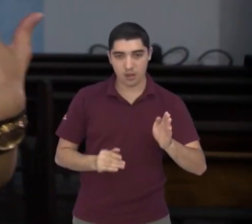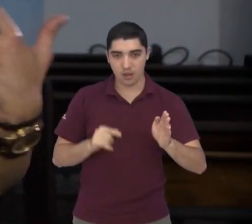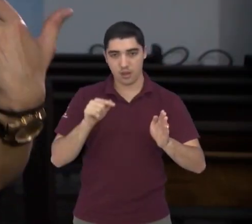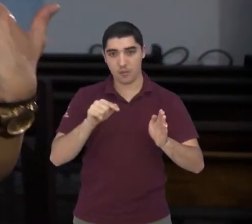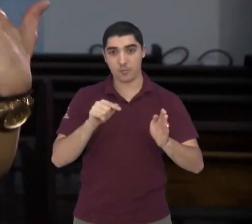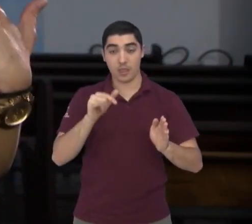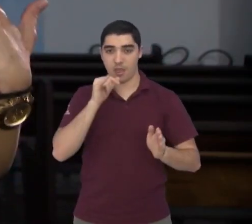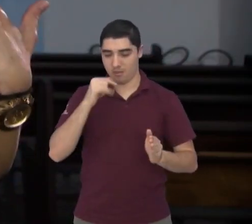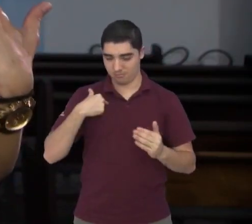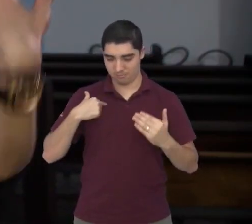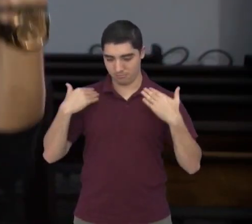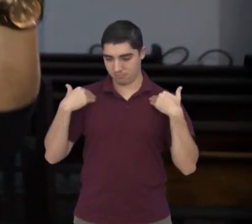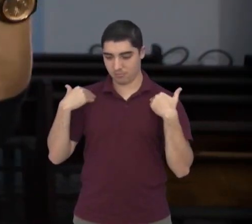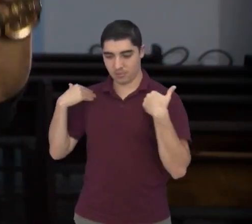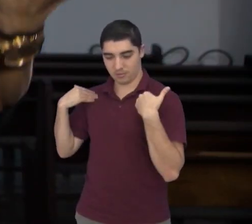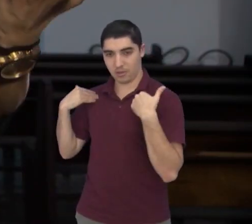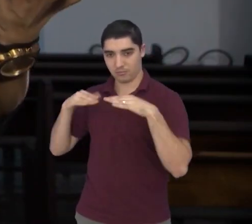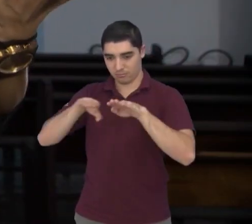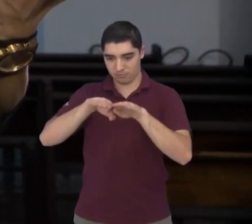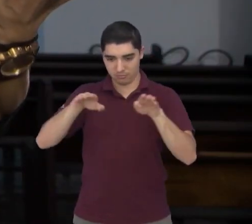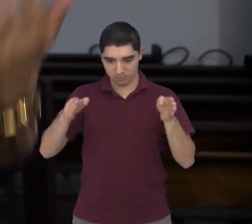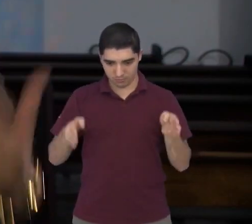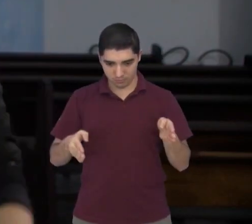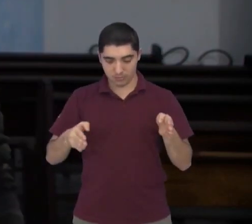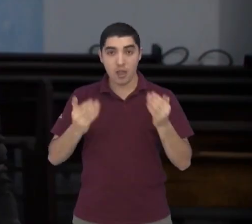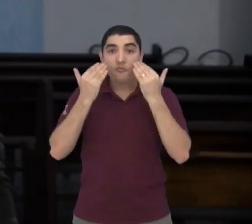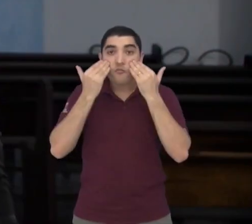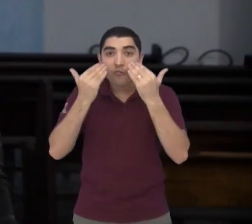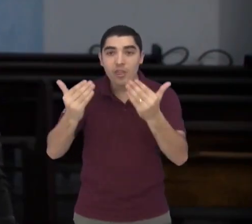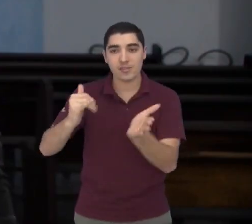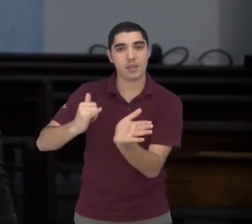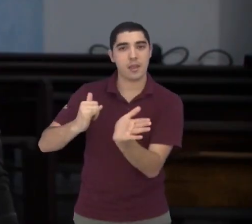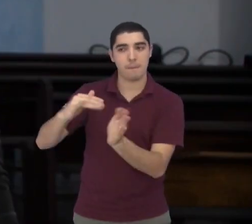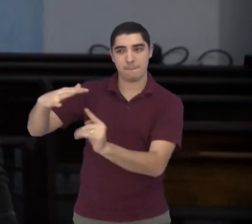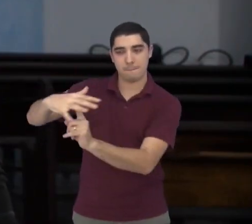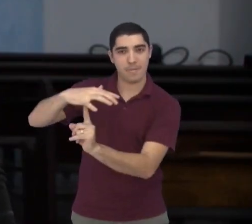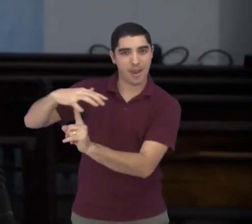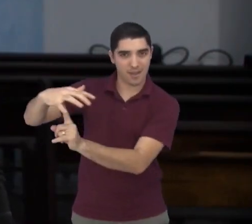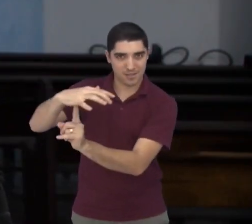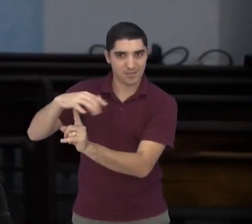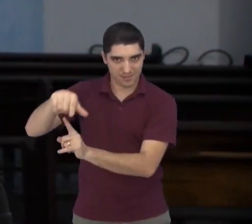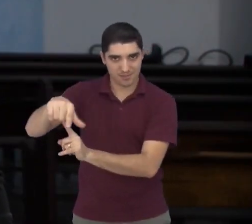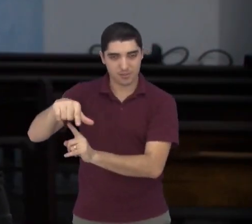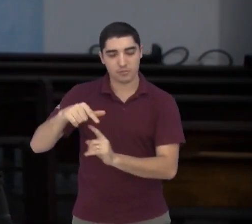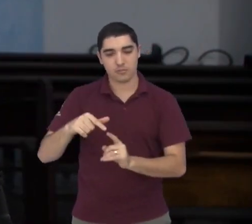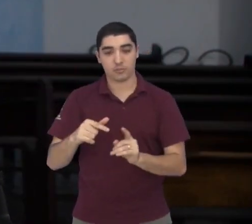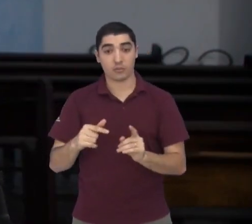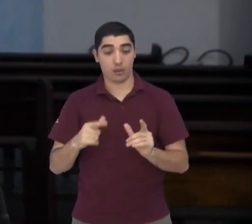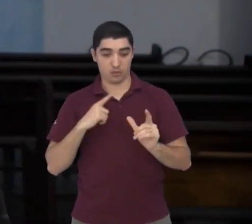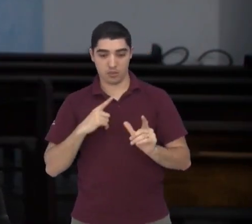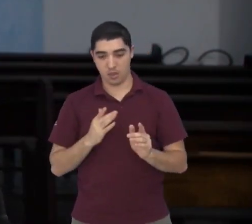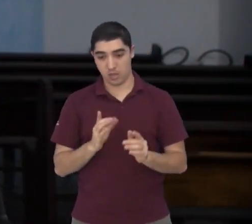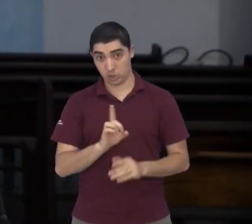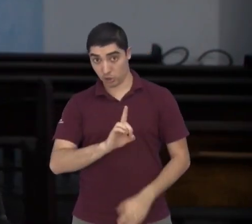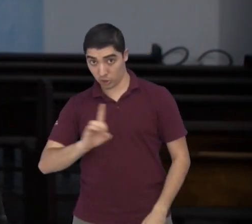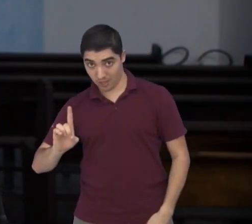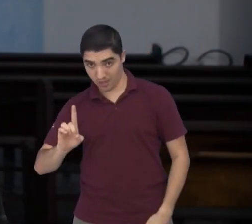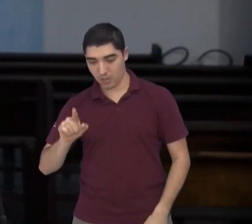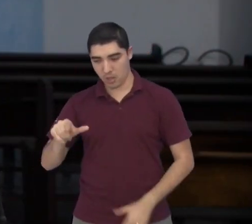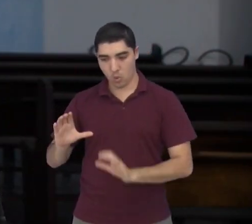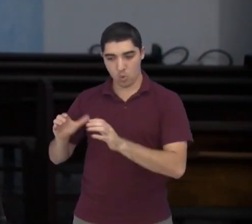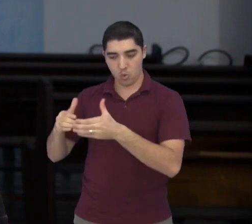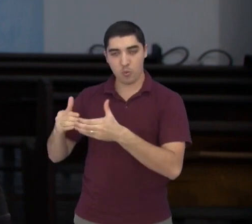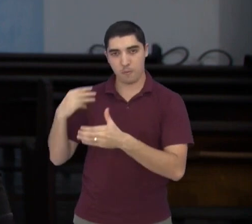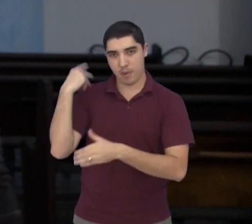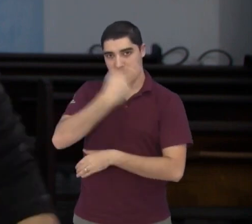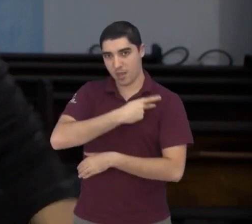Eu estou de costas para o altar, de frente para a Praça Afonso Pena. À minha direita está a ala da Irmandade de Nossa Senhora do